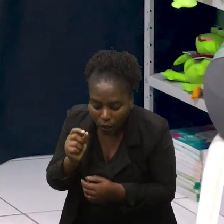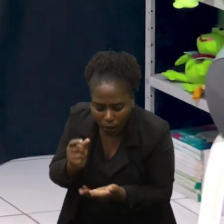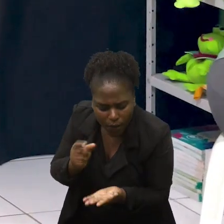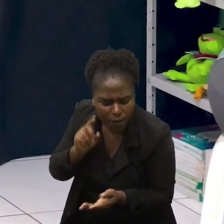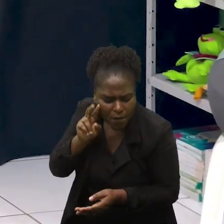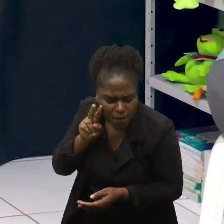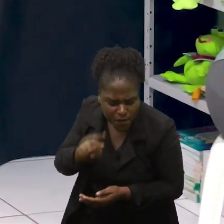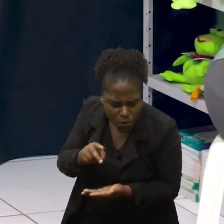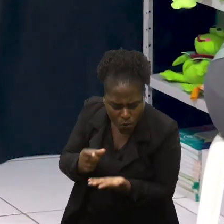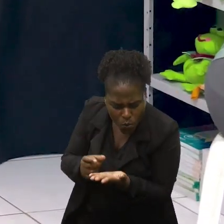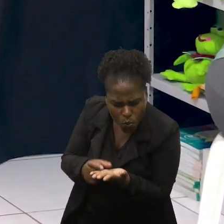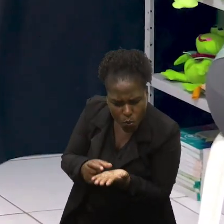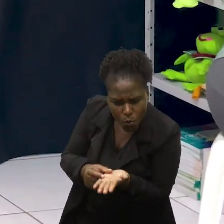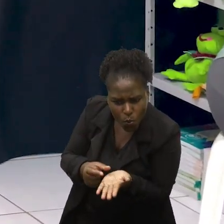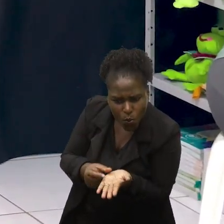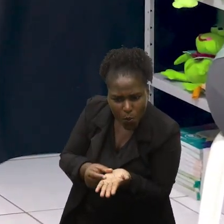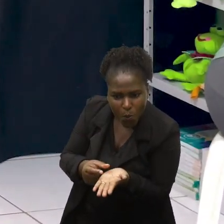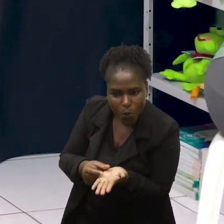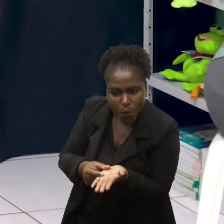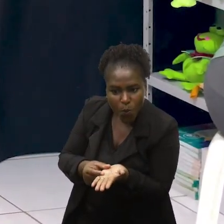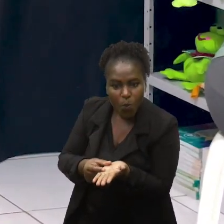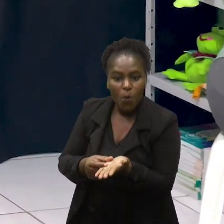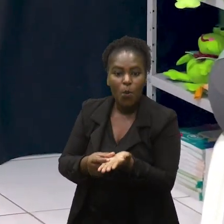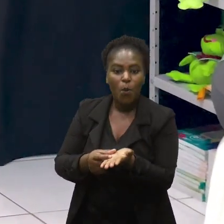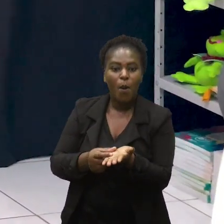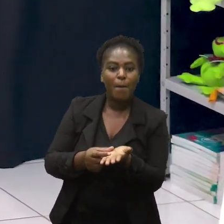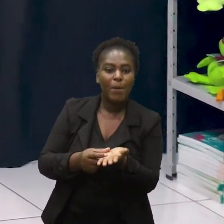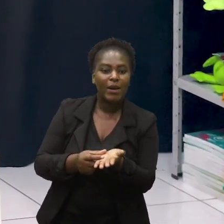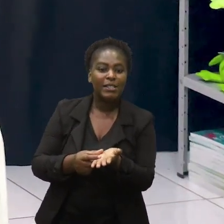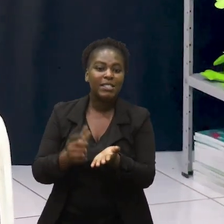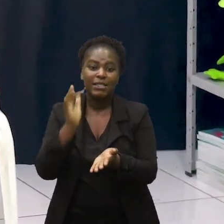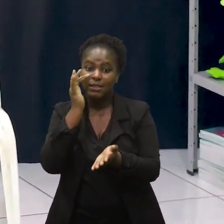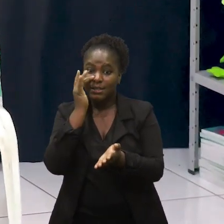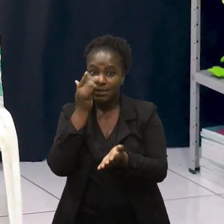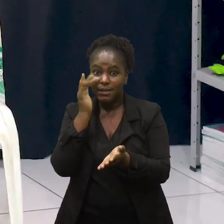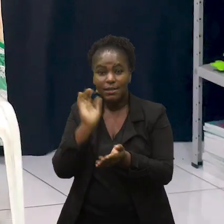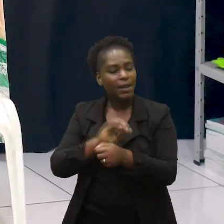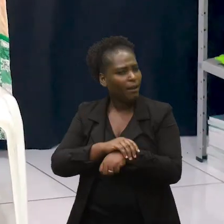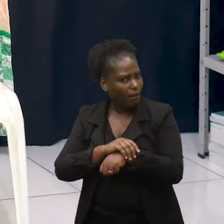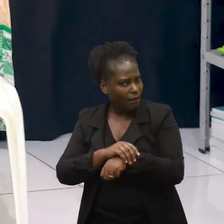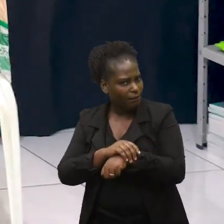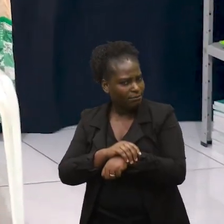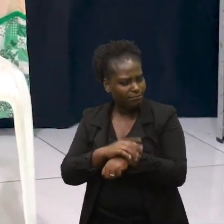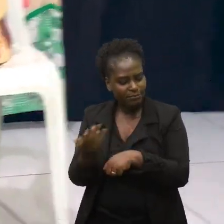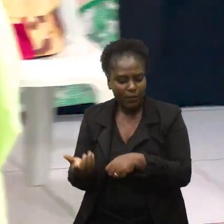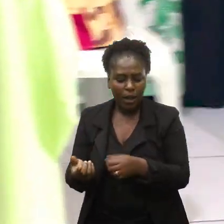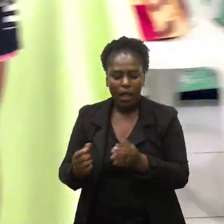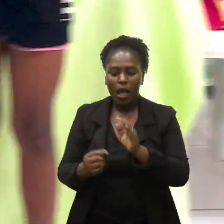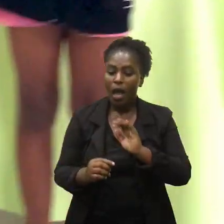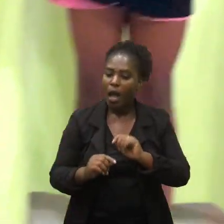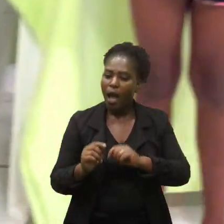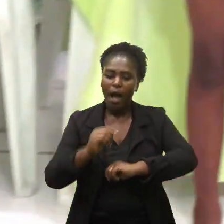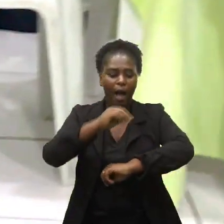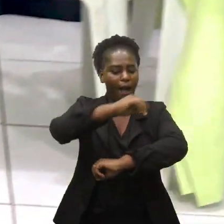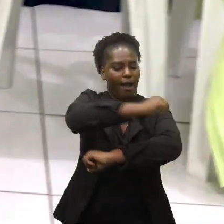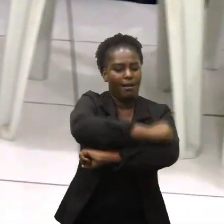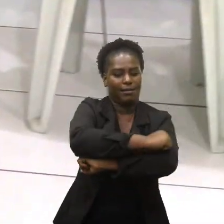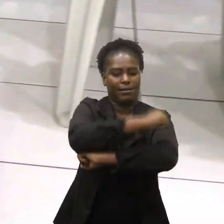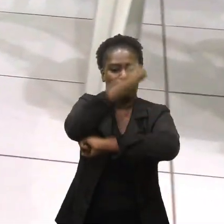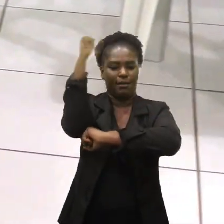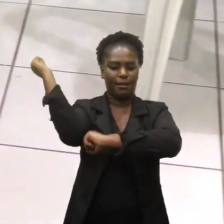e cantou: quem quer casar com a Dona Baratinha, que tem fita no cabelo